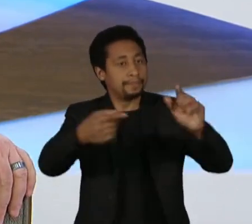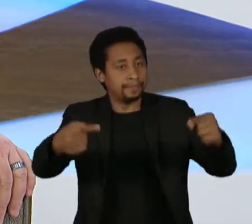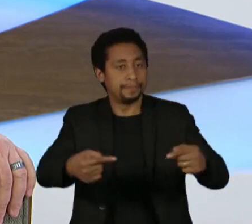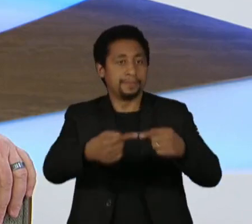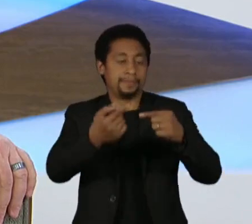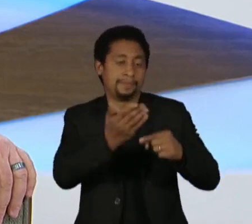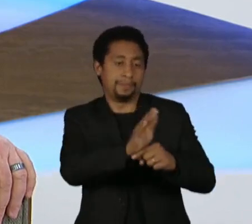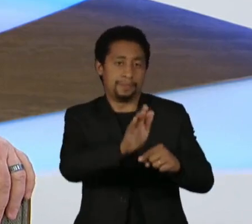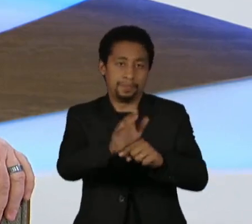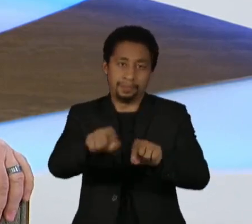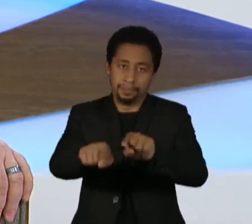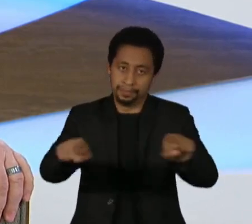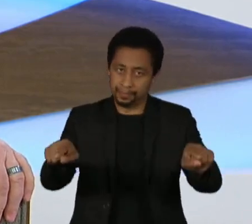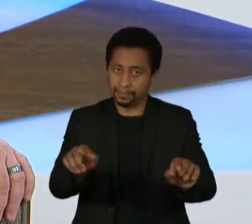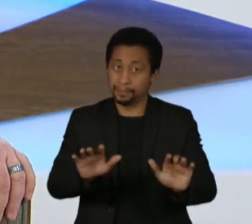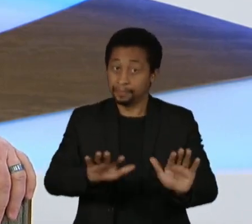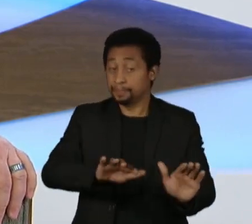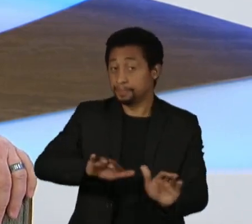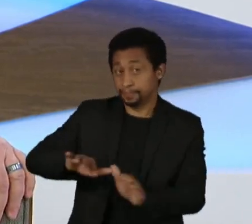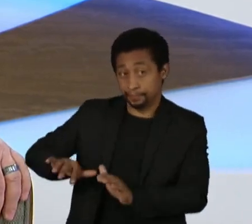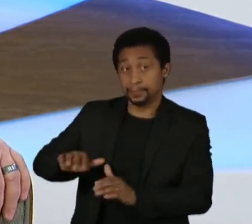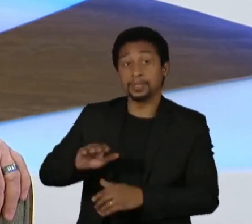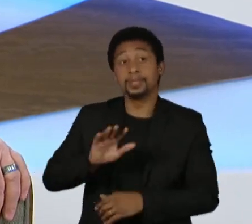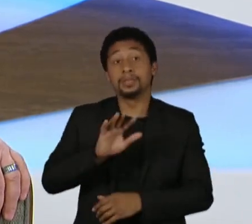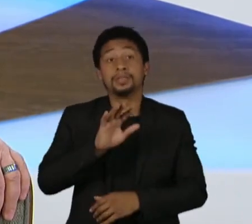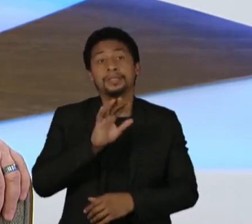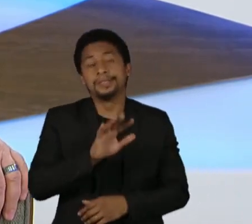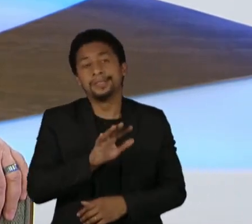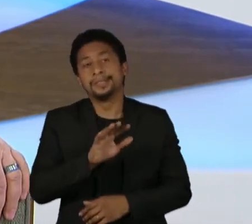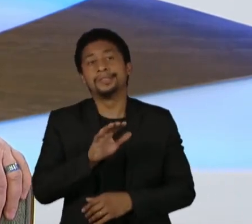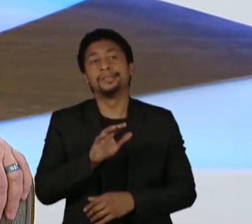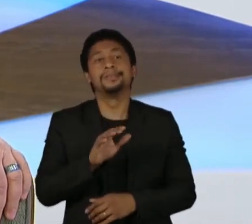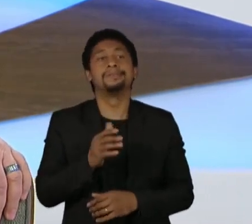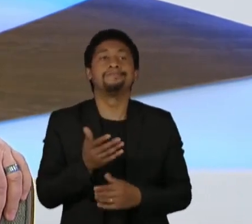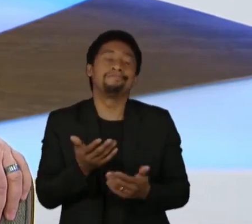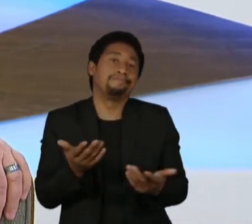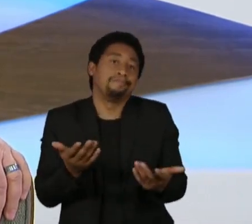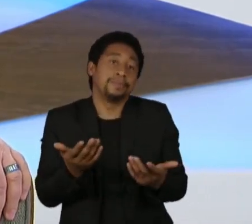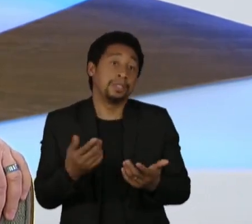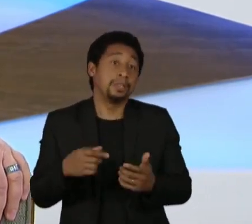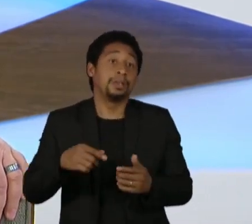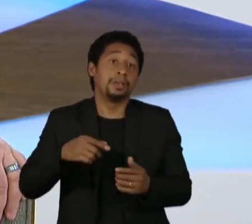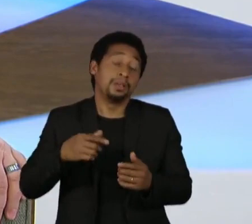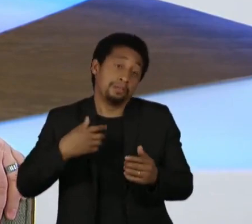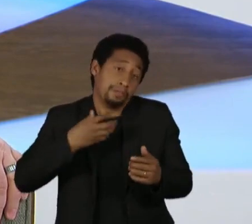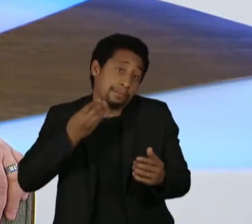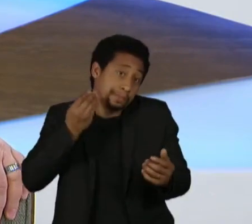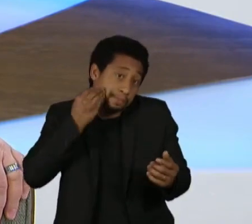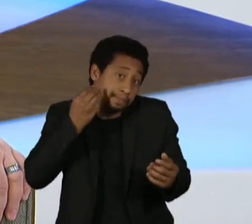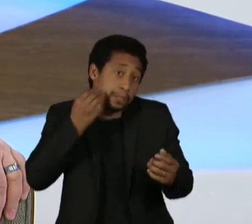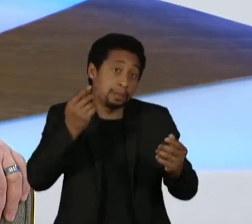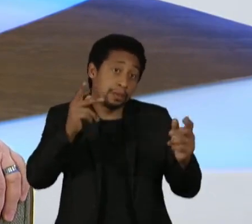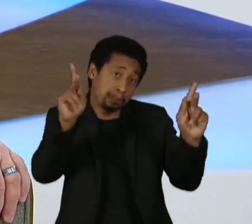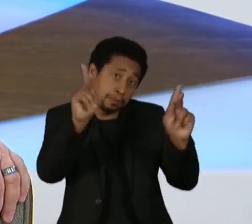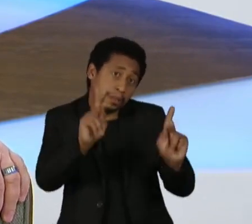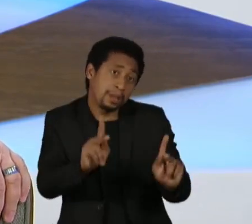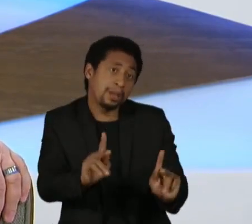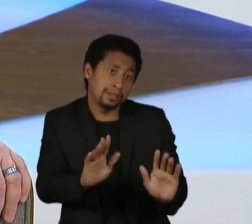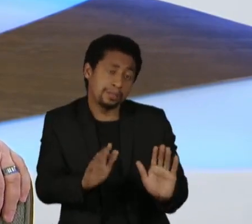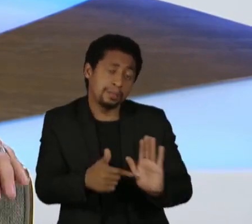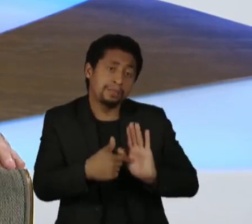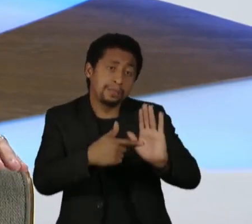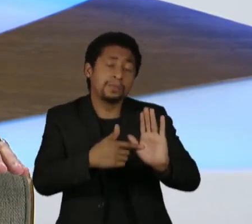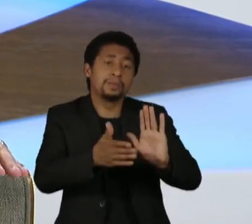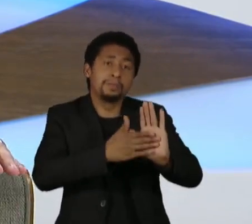não é diferente na questão de busca por exemplo de pacificar essa questão da reforma agrária